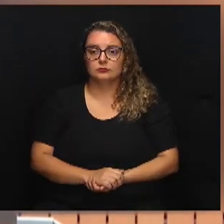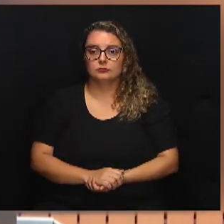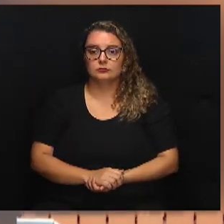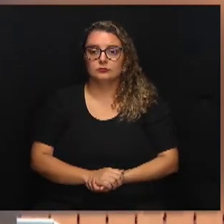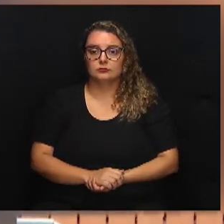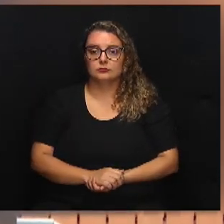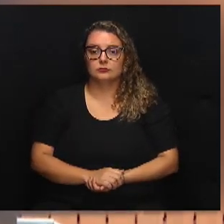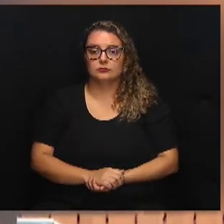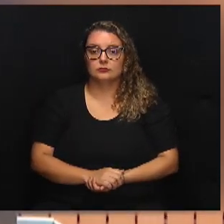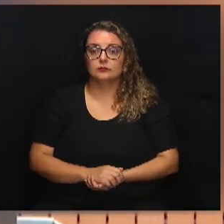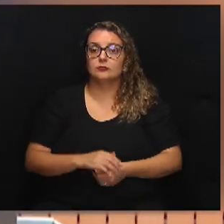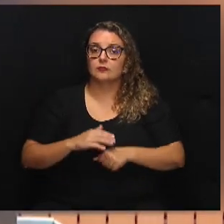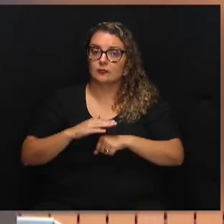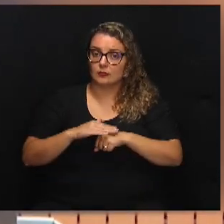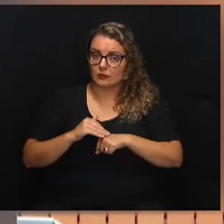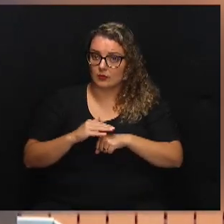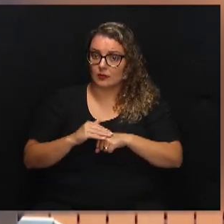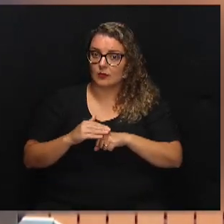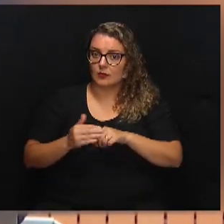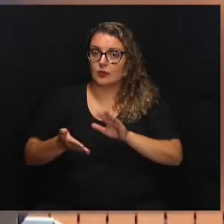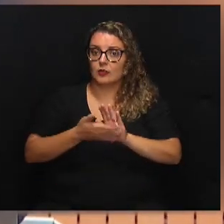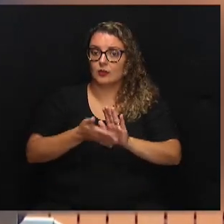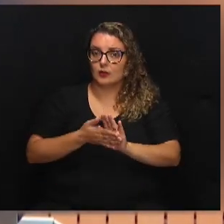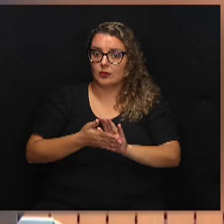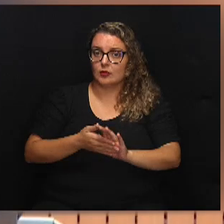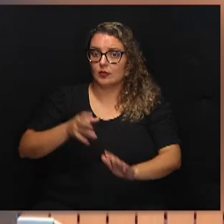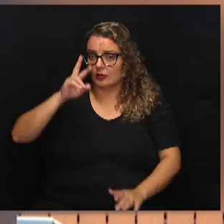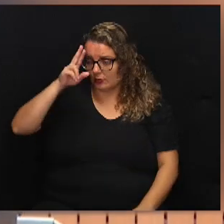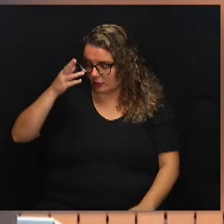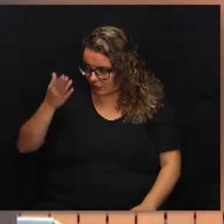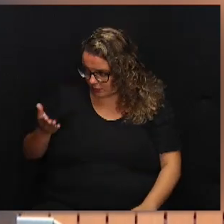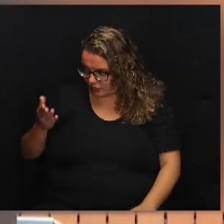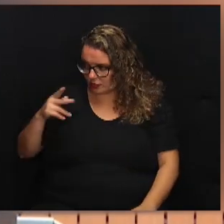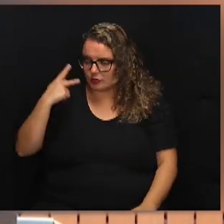que gentilmente foi proposto por Vossa Excelência.